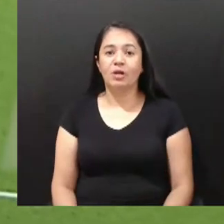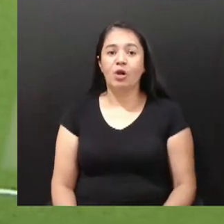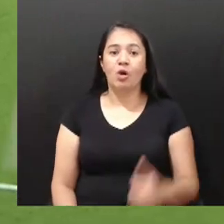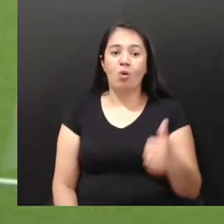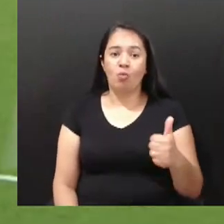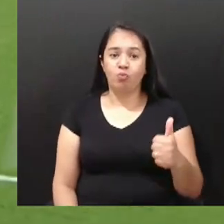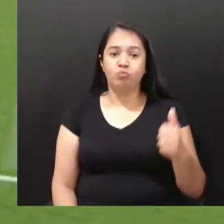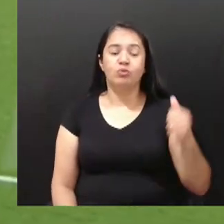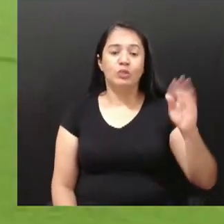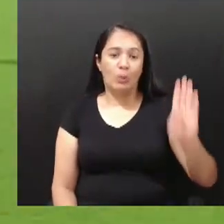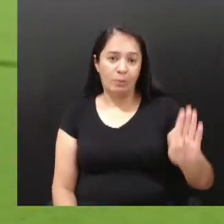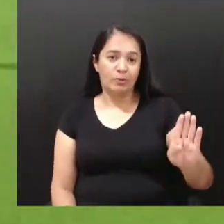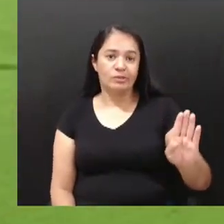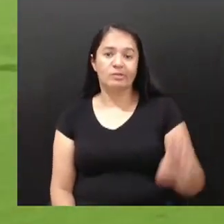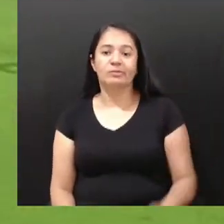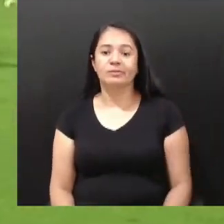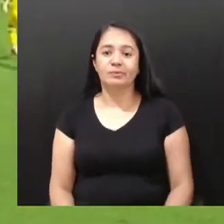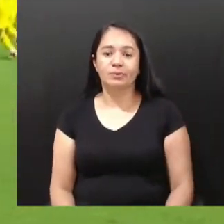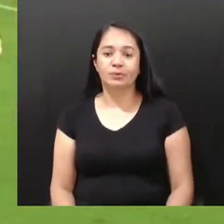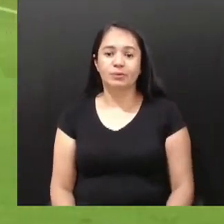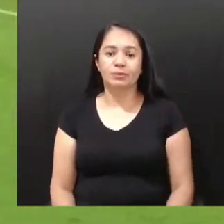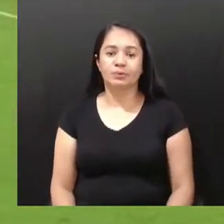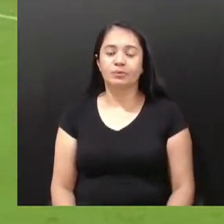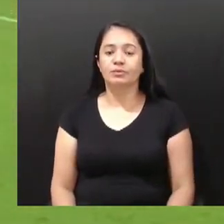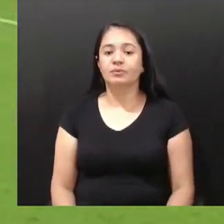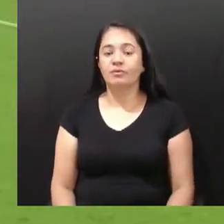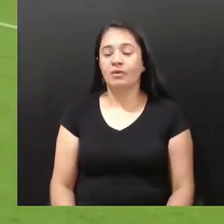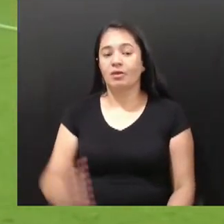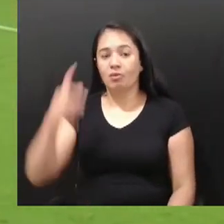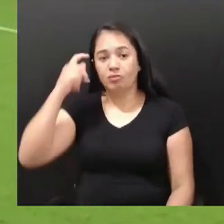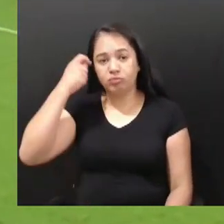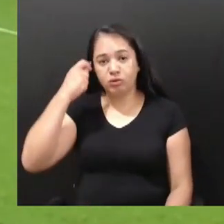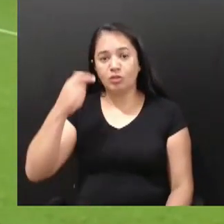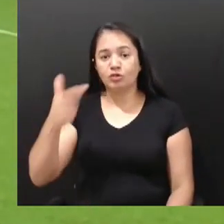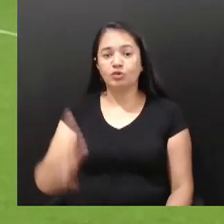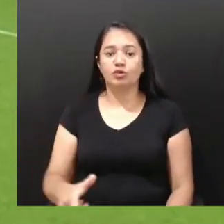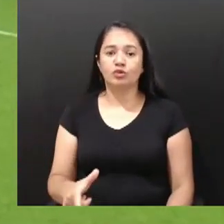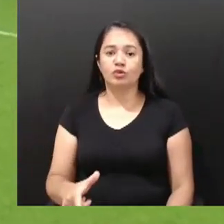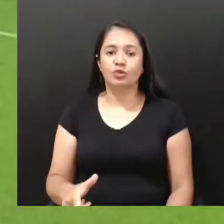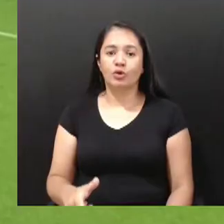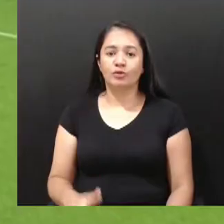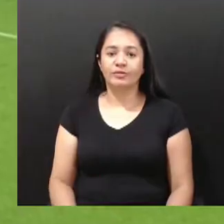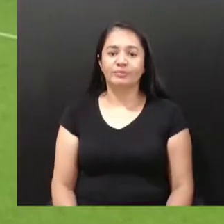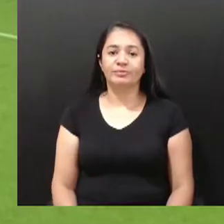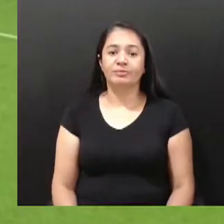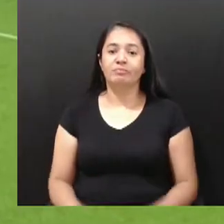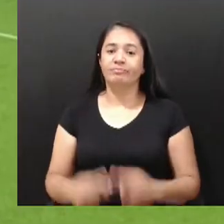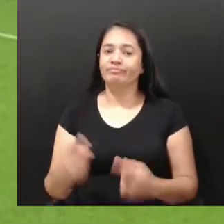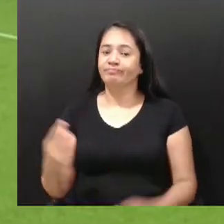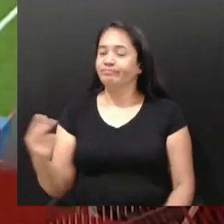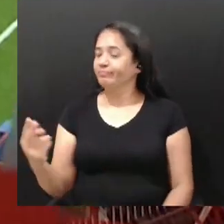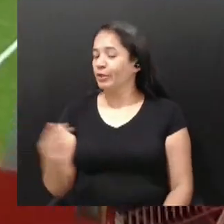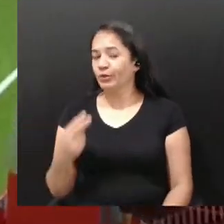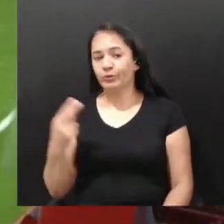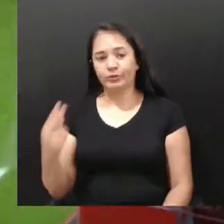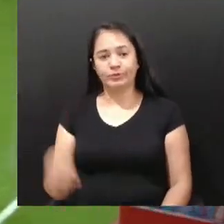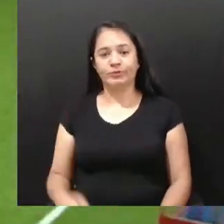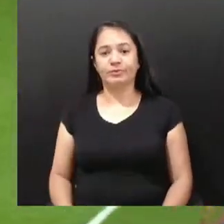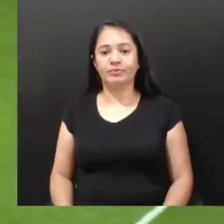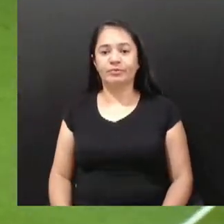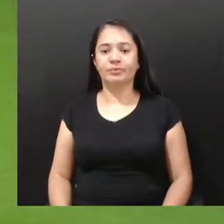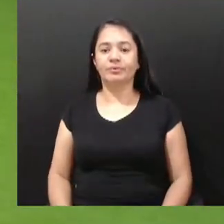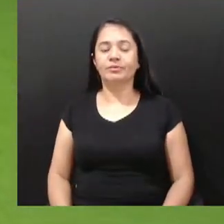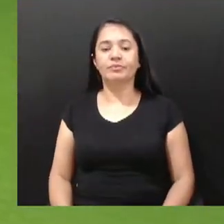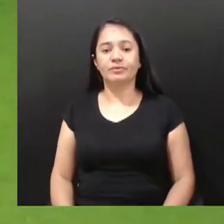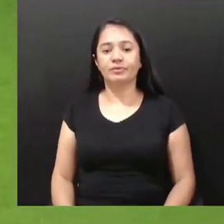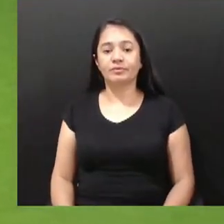Brusque. A Ponte chegou novamente com Diego Tavares, mas no meio do gol. Luiz